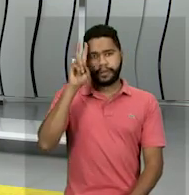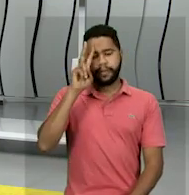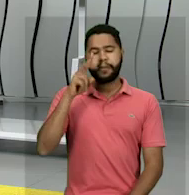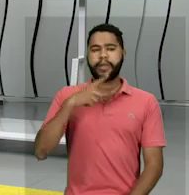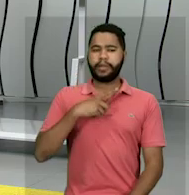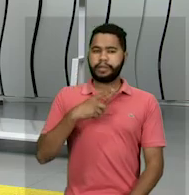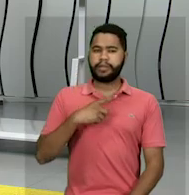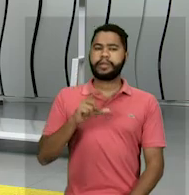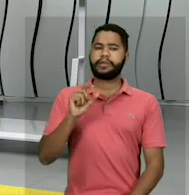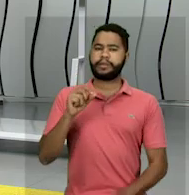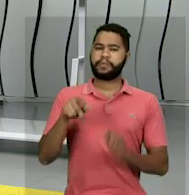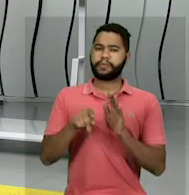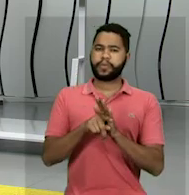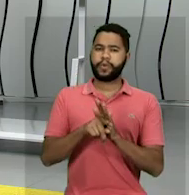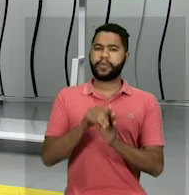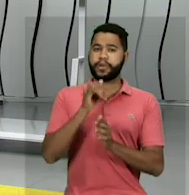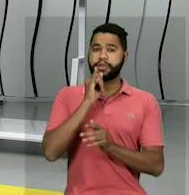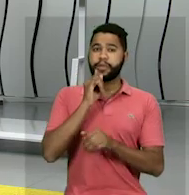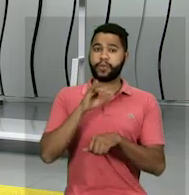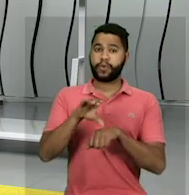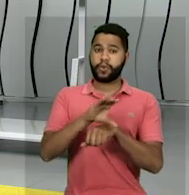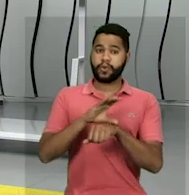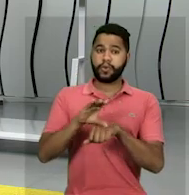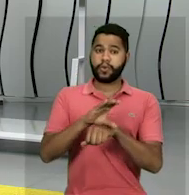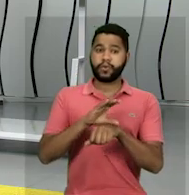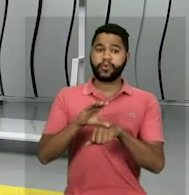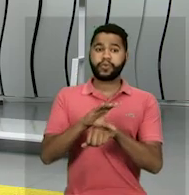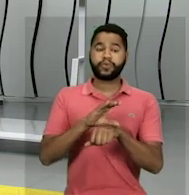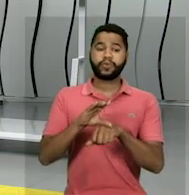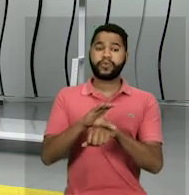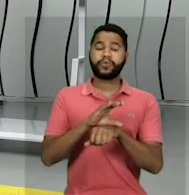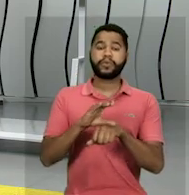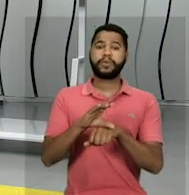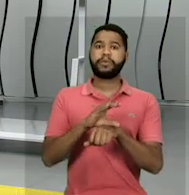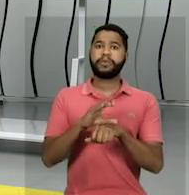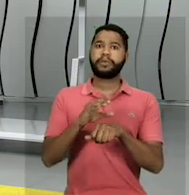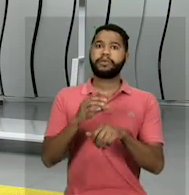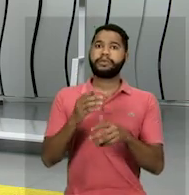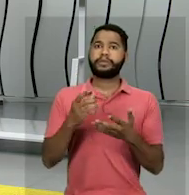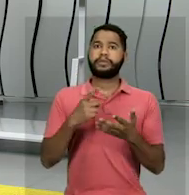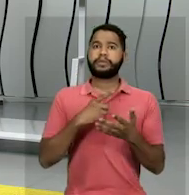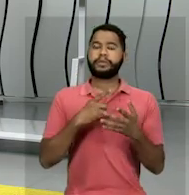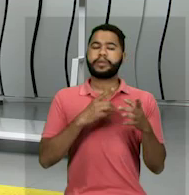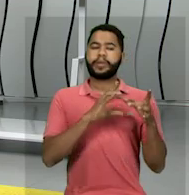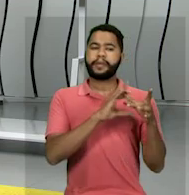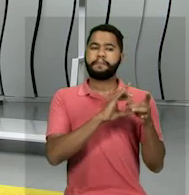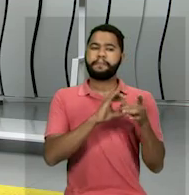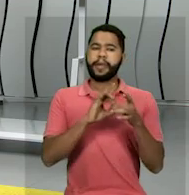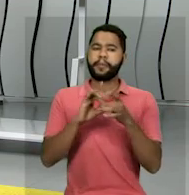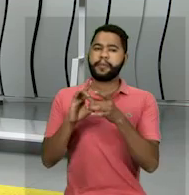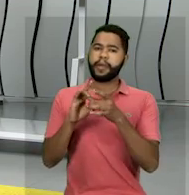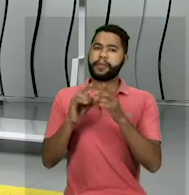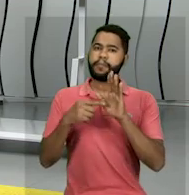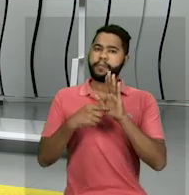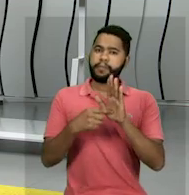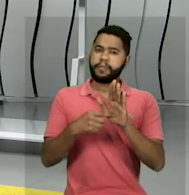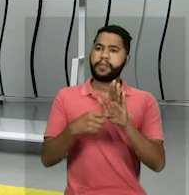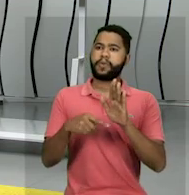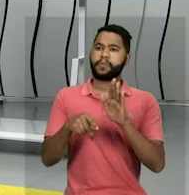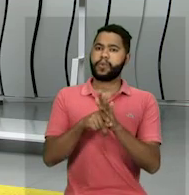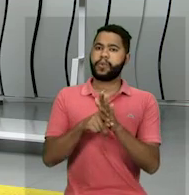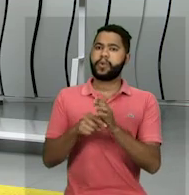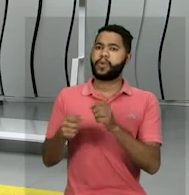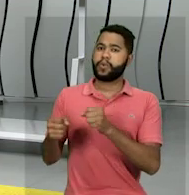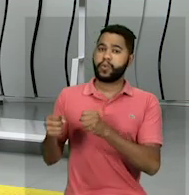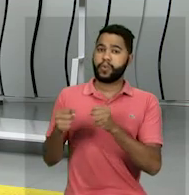estar ali, né, debaixo de uma Constituição, ele vai esse contexto vai ser marcado pela radicalização